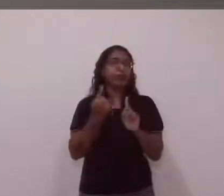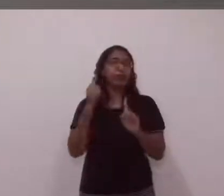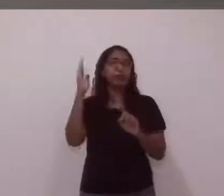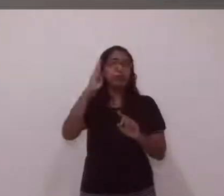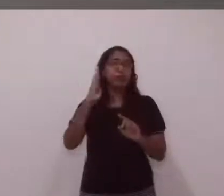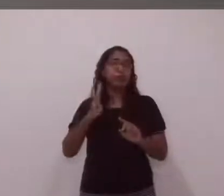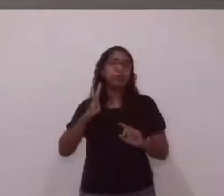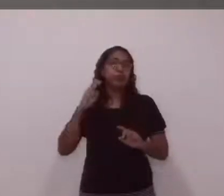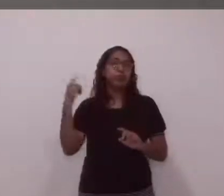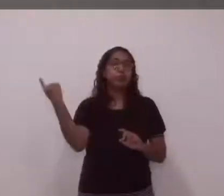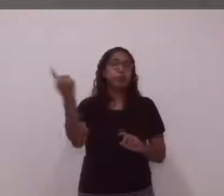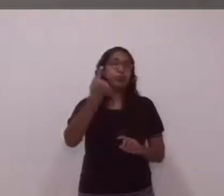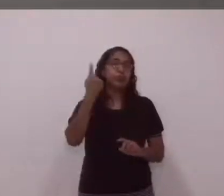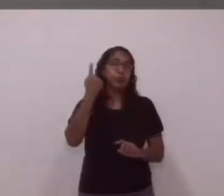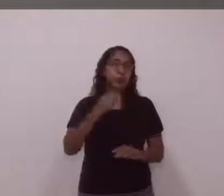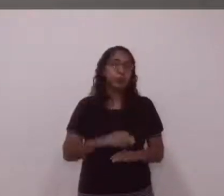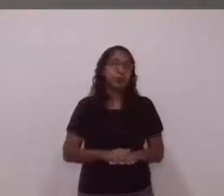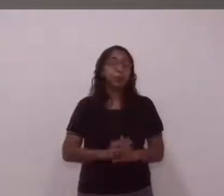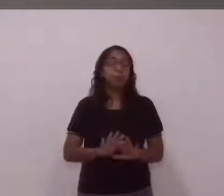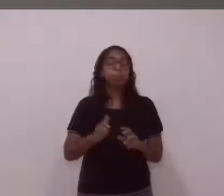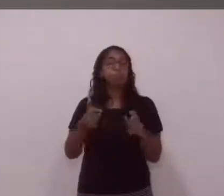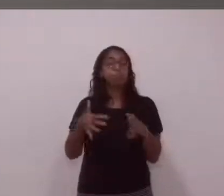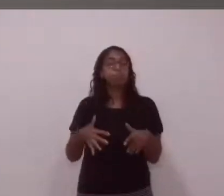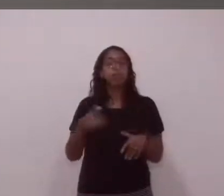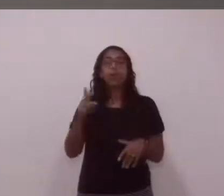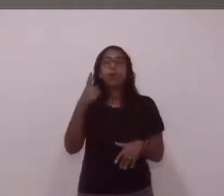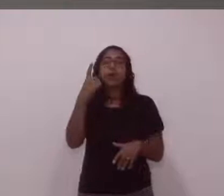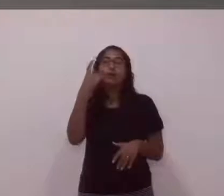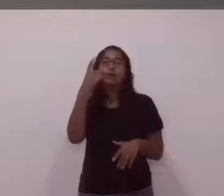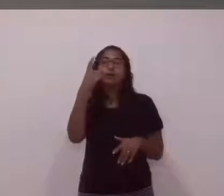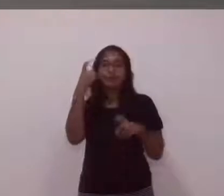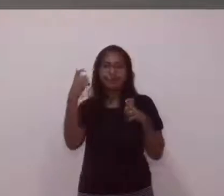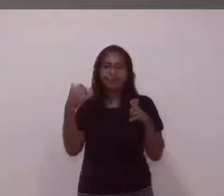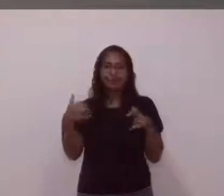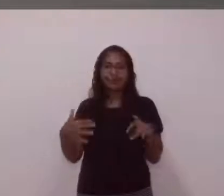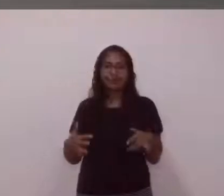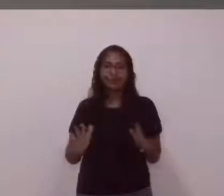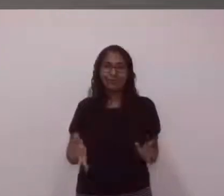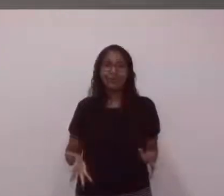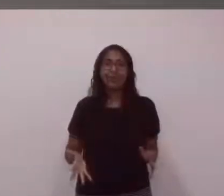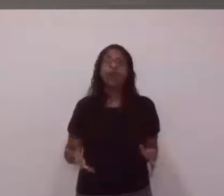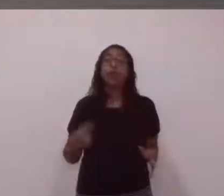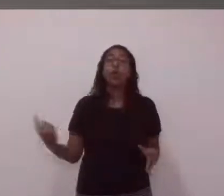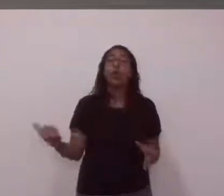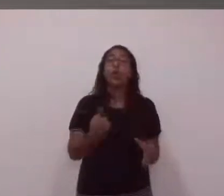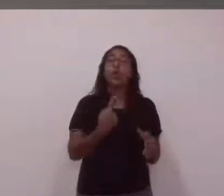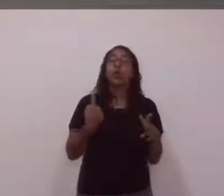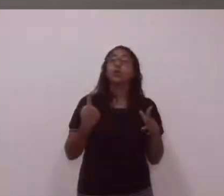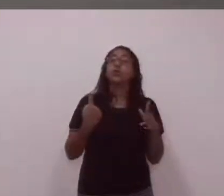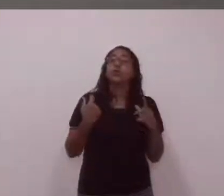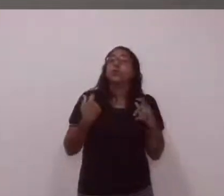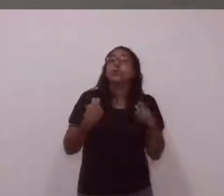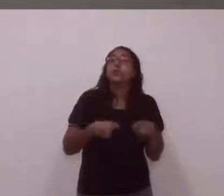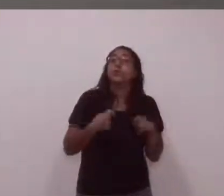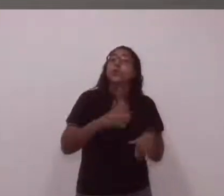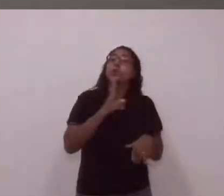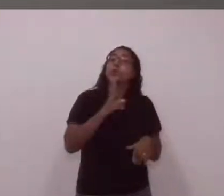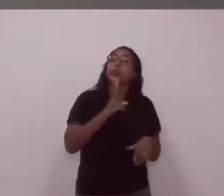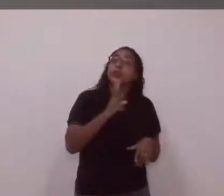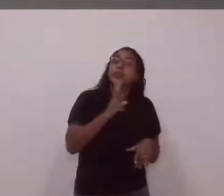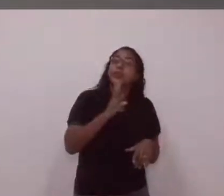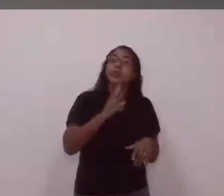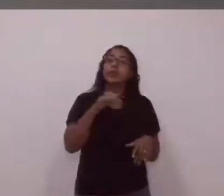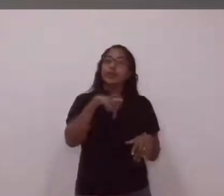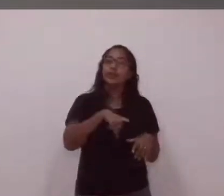reforçar o que o Marcos Ferraz leu aqui para que nós todos tenhamos conhecimento de alguns gastos que o